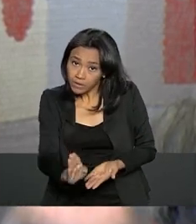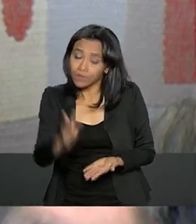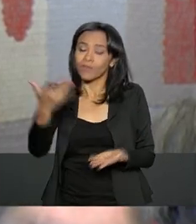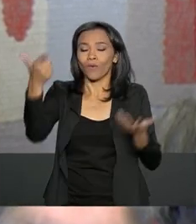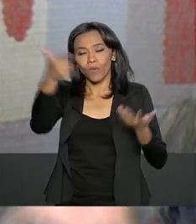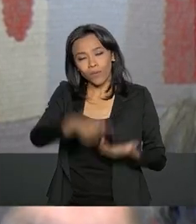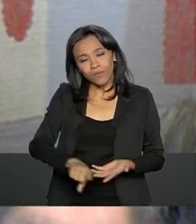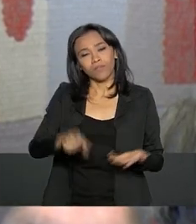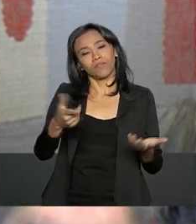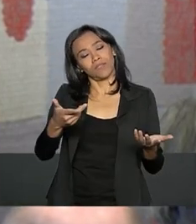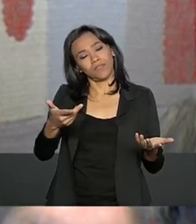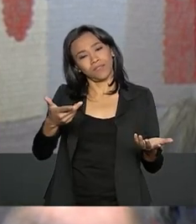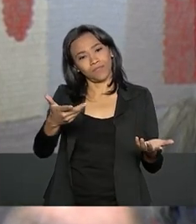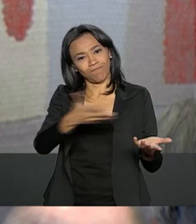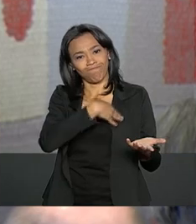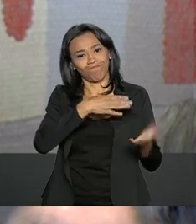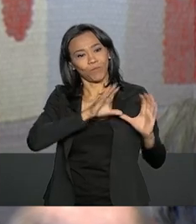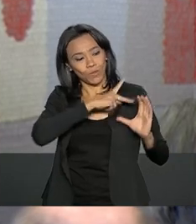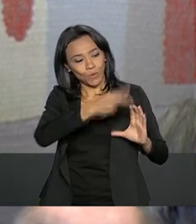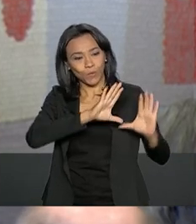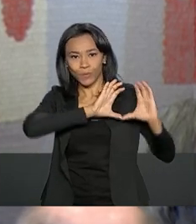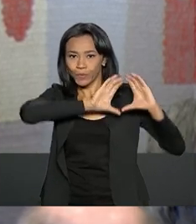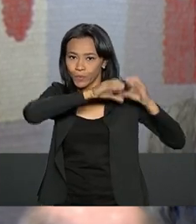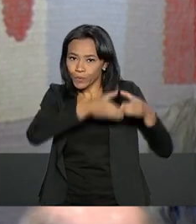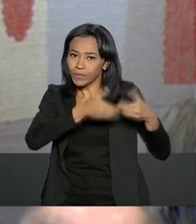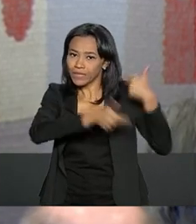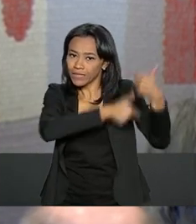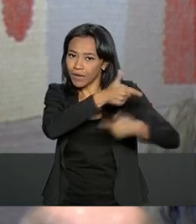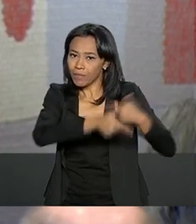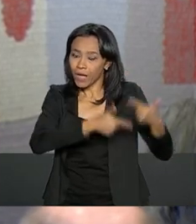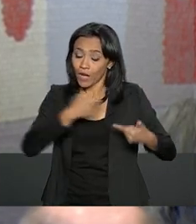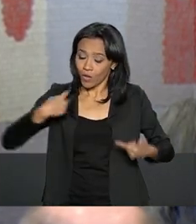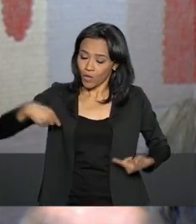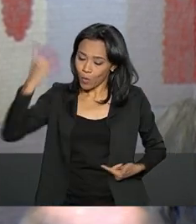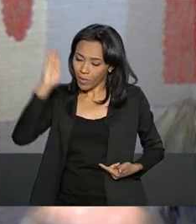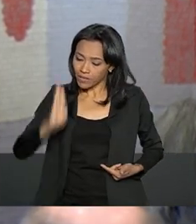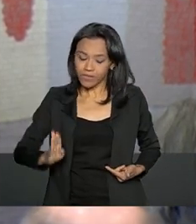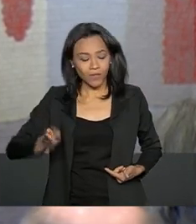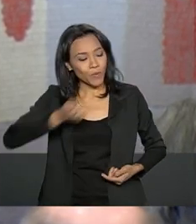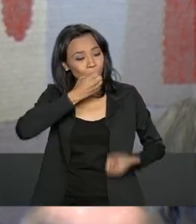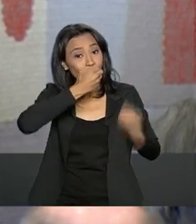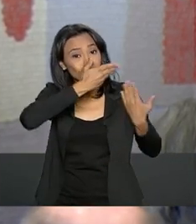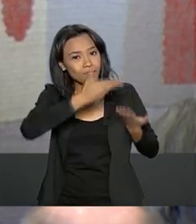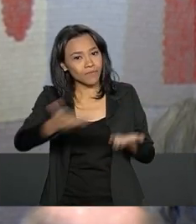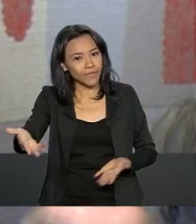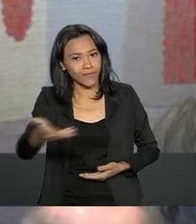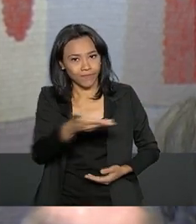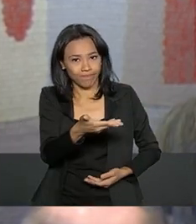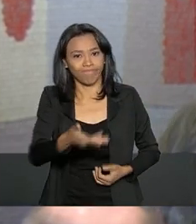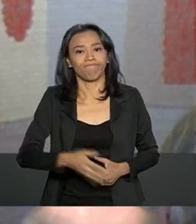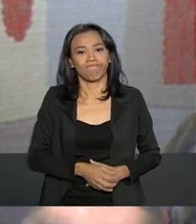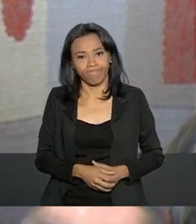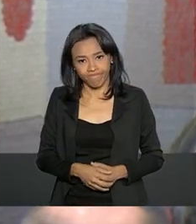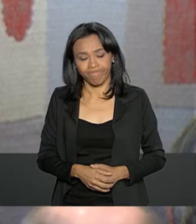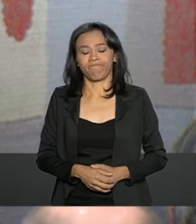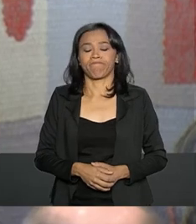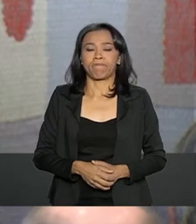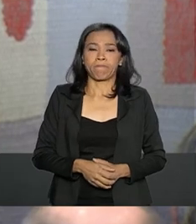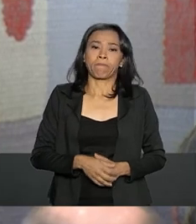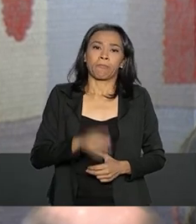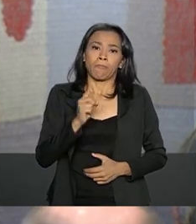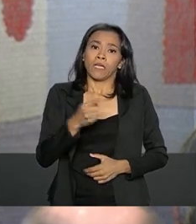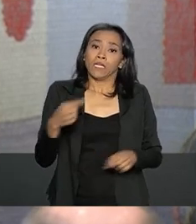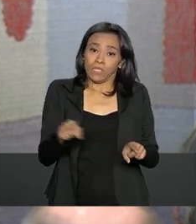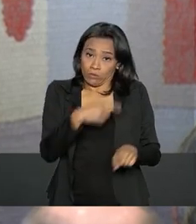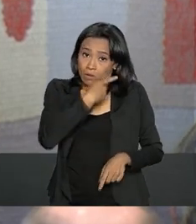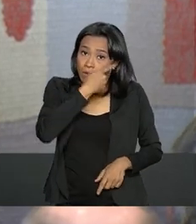Vossa Excelência e a sua expressiva delegação nossas mais calorosas boas-vindas. A presença do